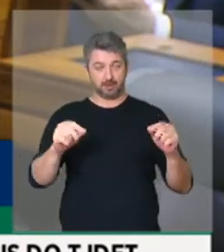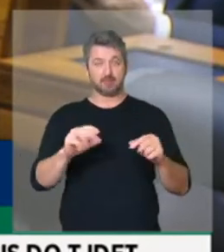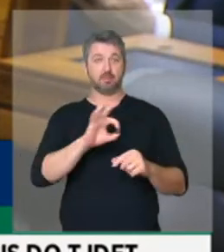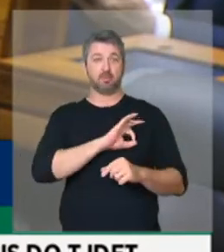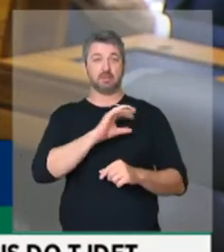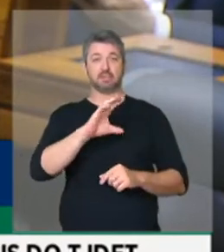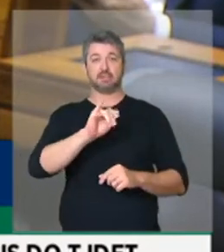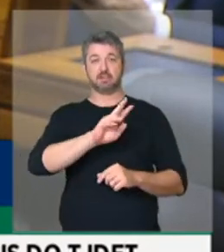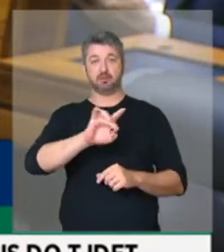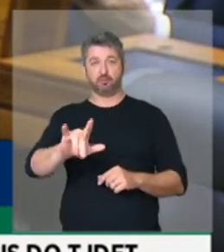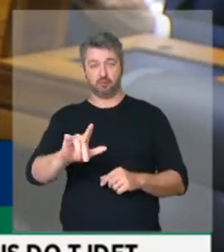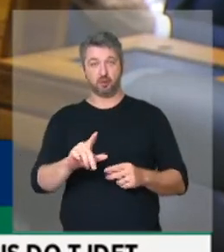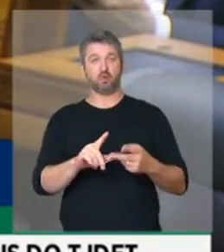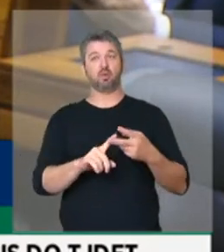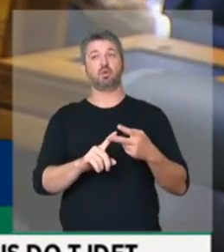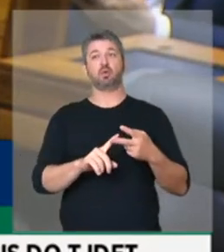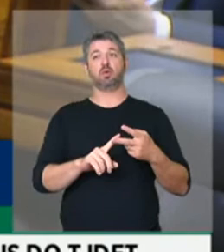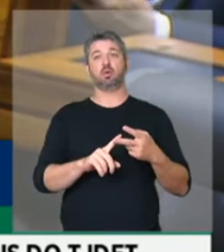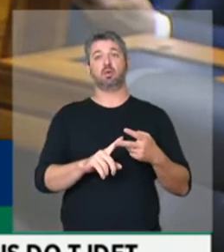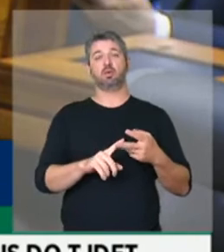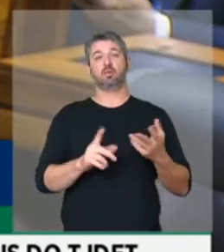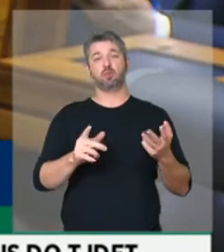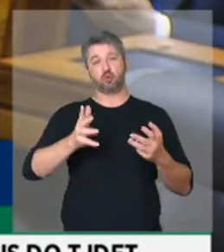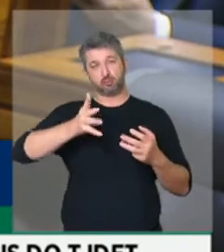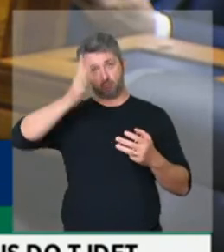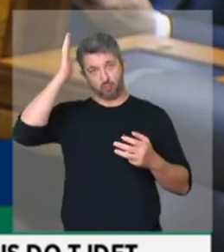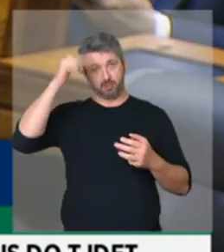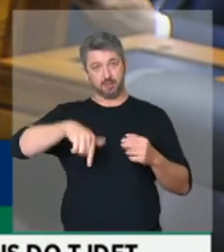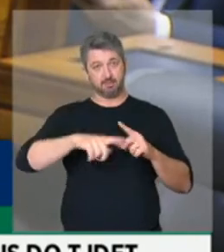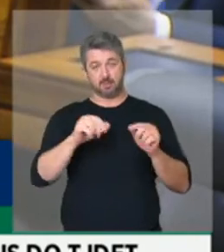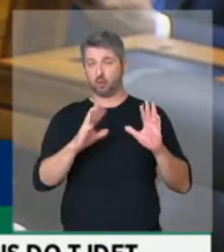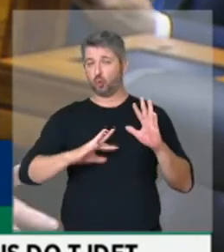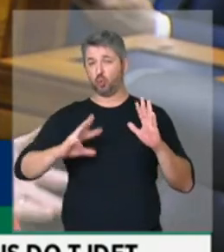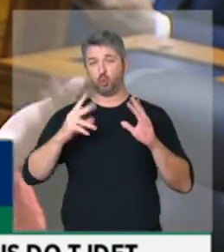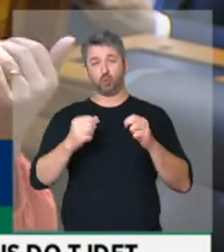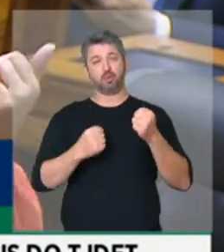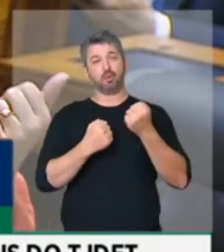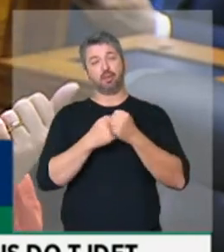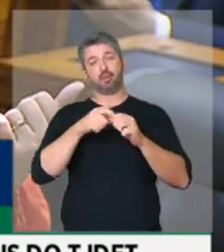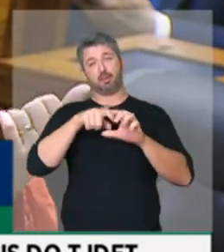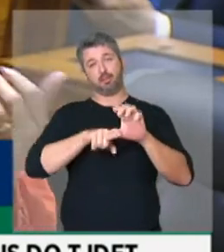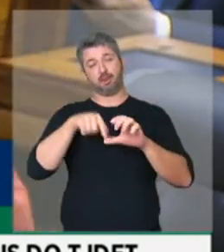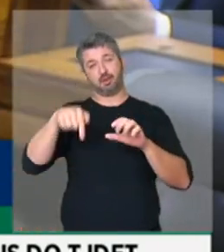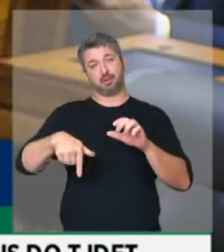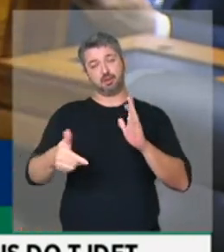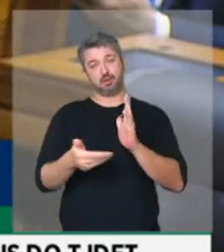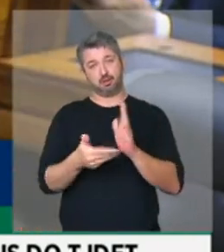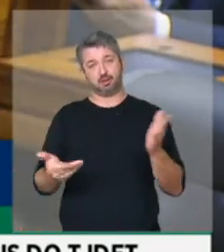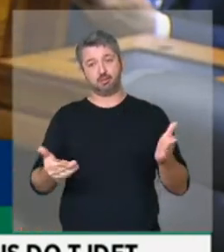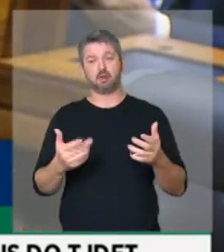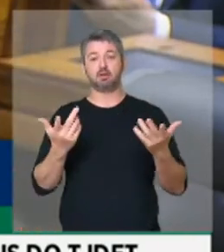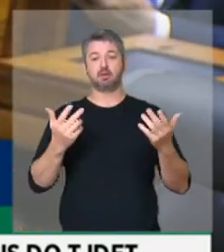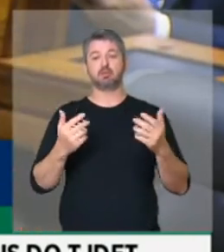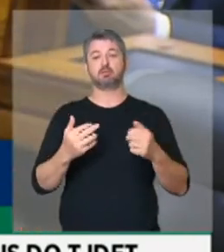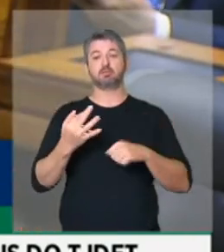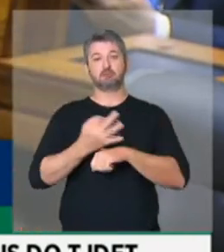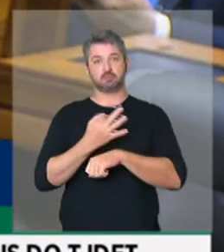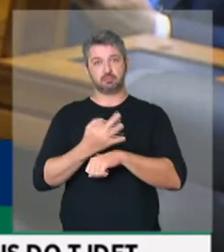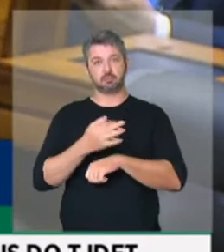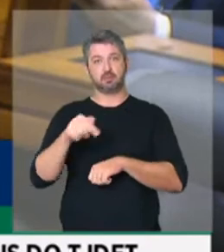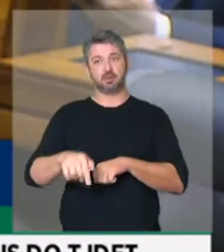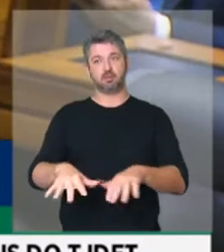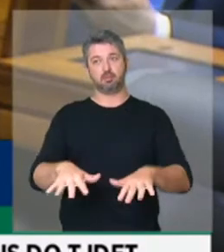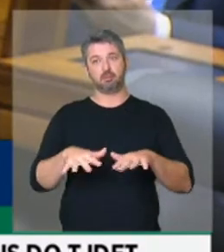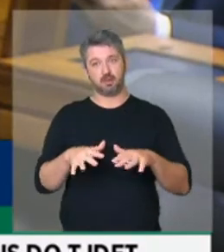civil e como nossa polícia, como nosso bombeiro também. Então, eu só quero agradecer aos colegas que nos suportam muitas vezes nesse